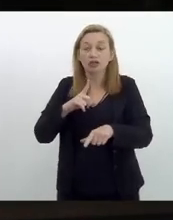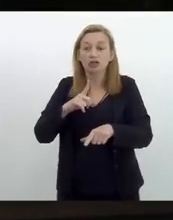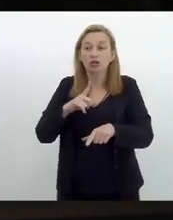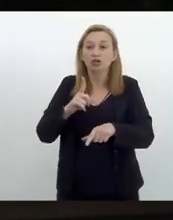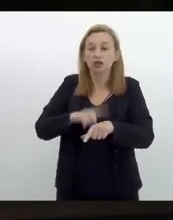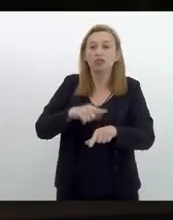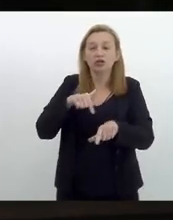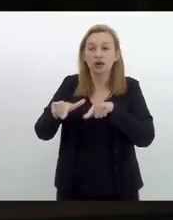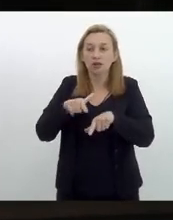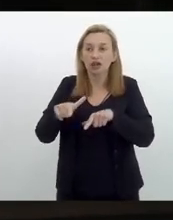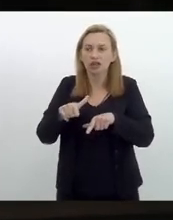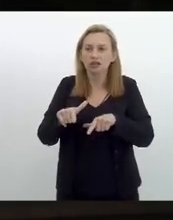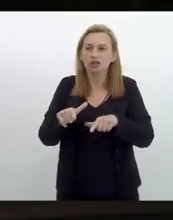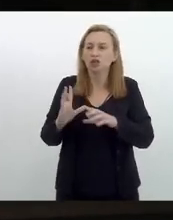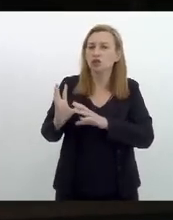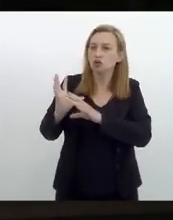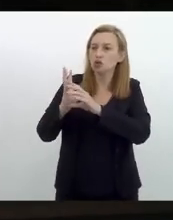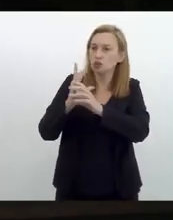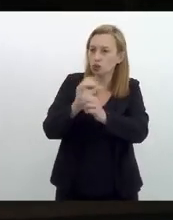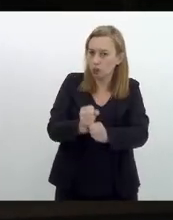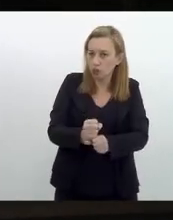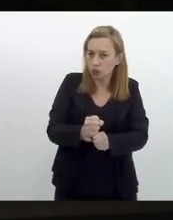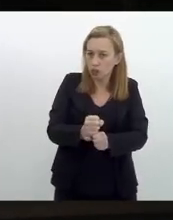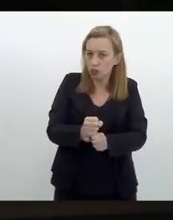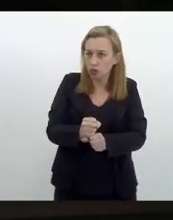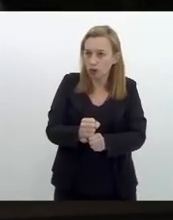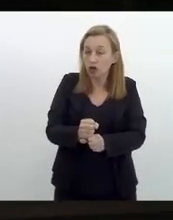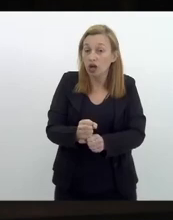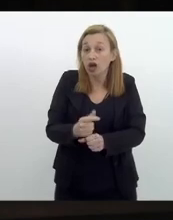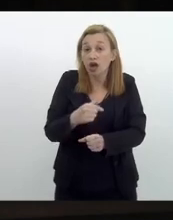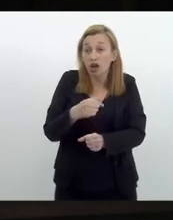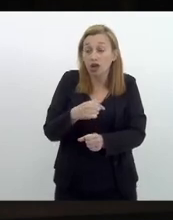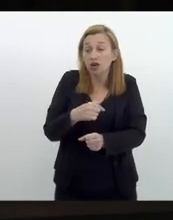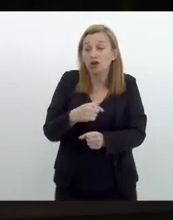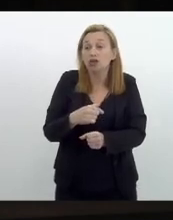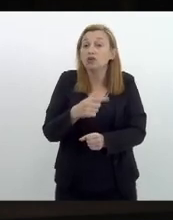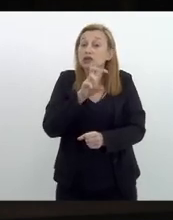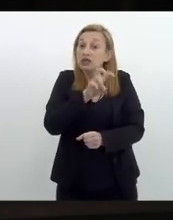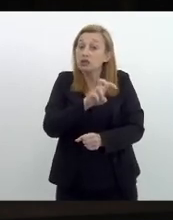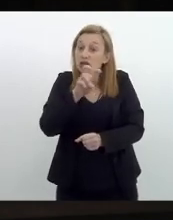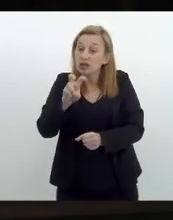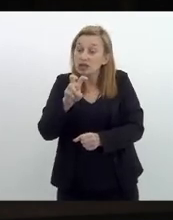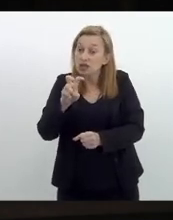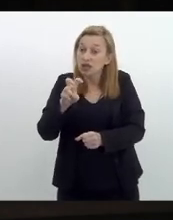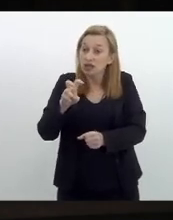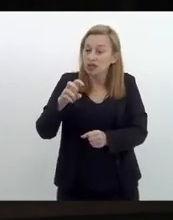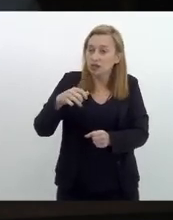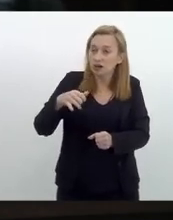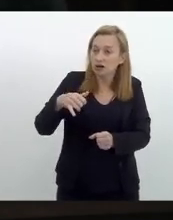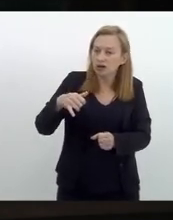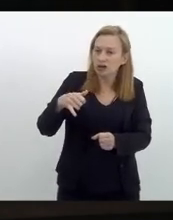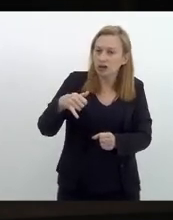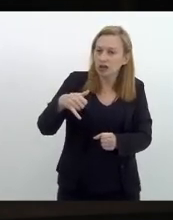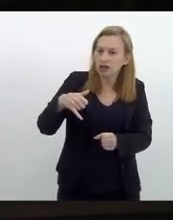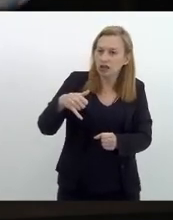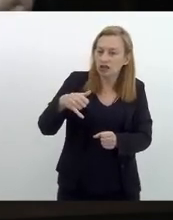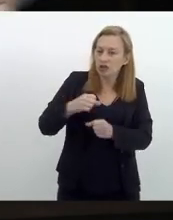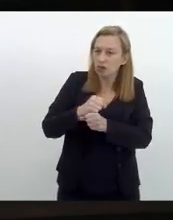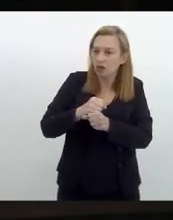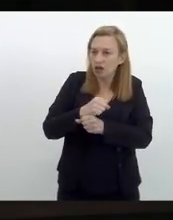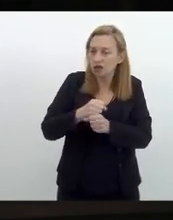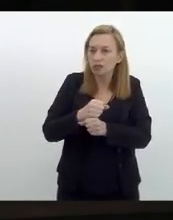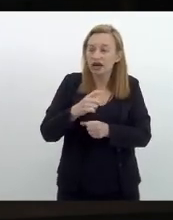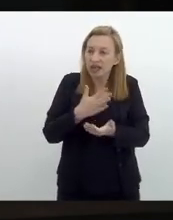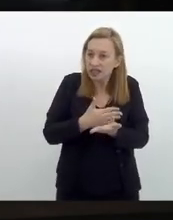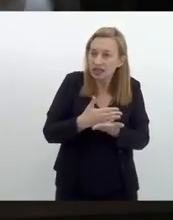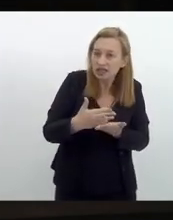ponderando o cálculo e eu não sou perito nisso os 55 anos para quem tem 25 para quem inicia uma carreira com